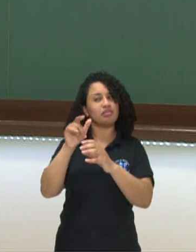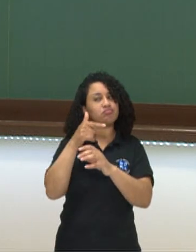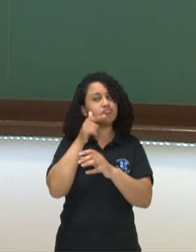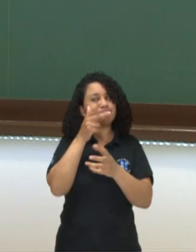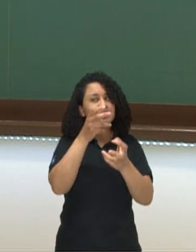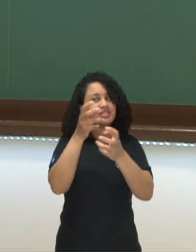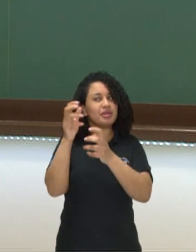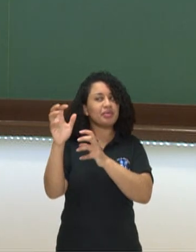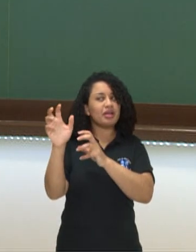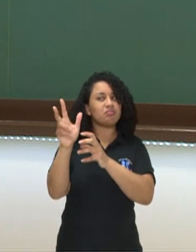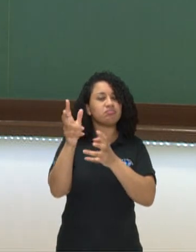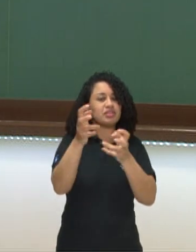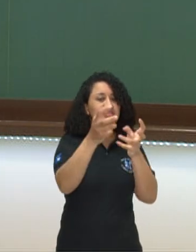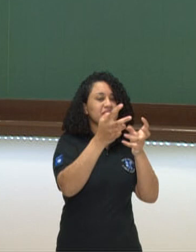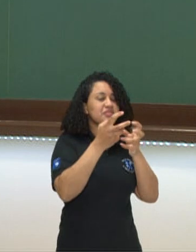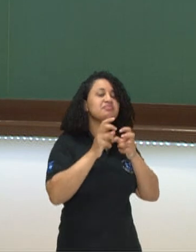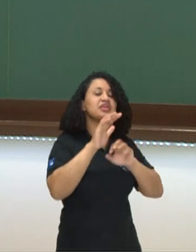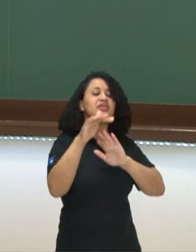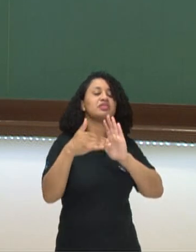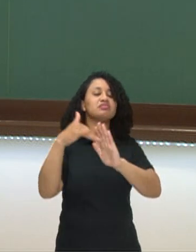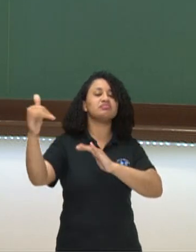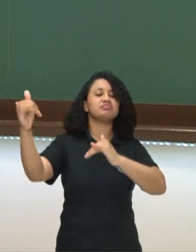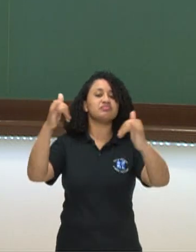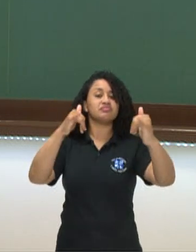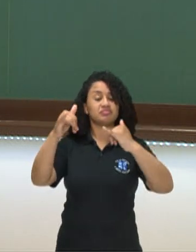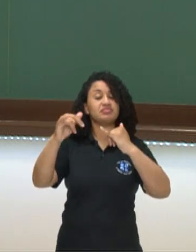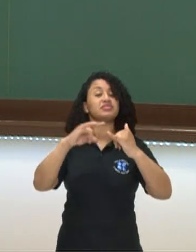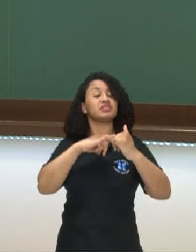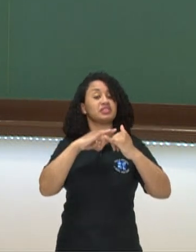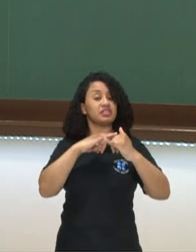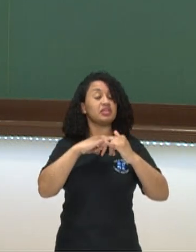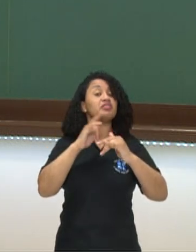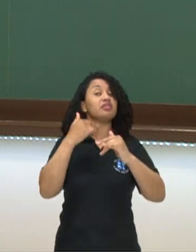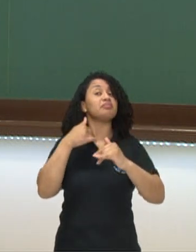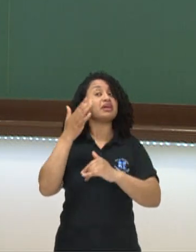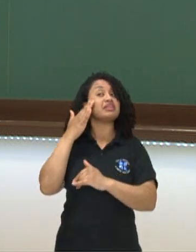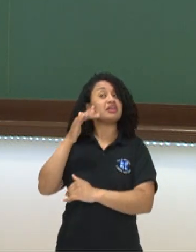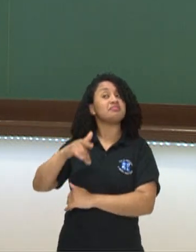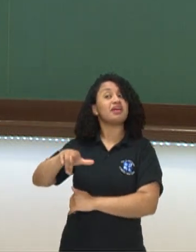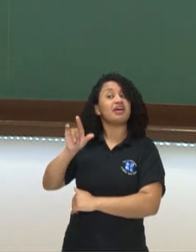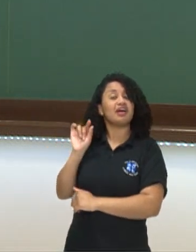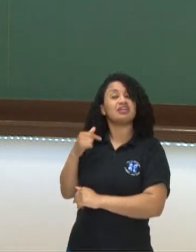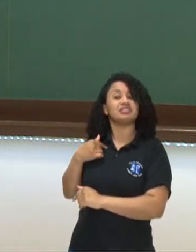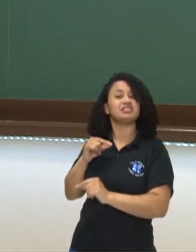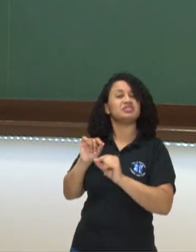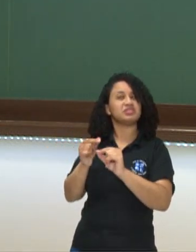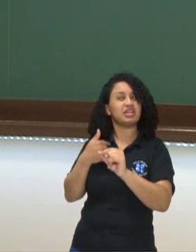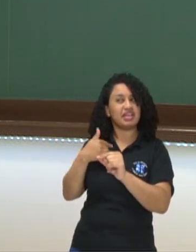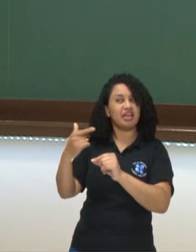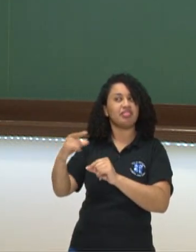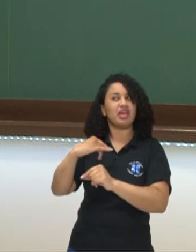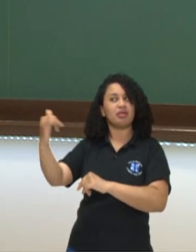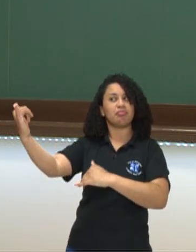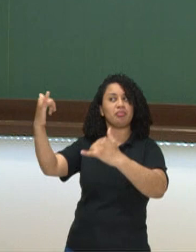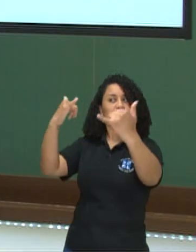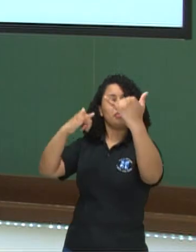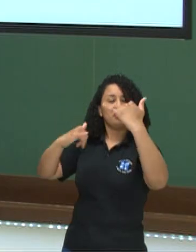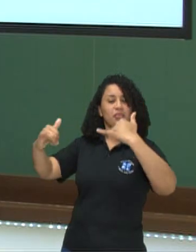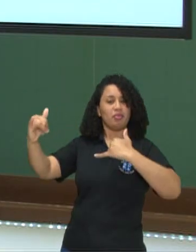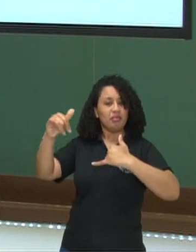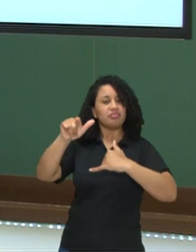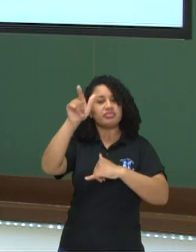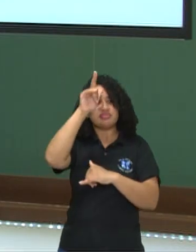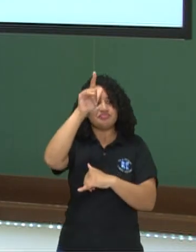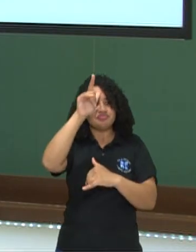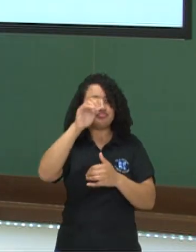veio para a Segunda Guerra Mundial para conseguir então antecipar os ataques